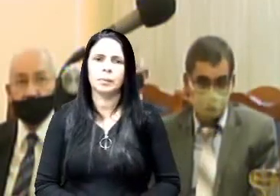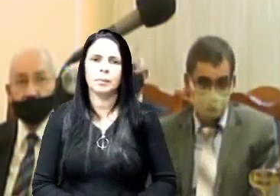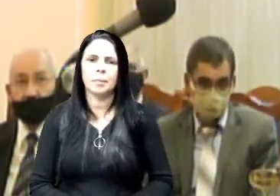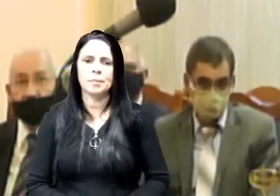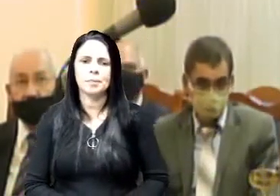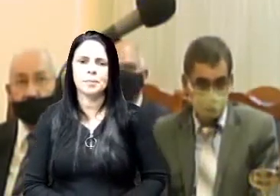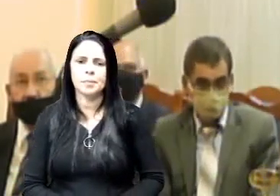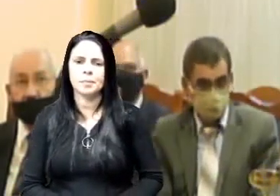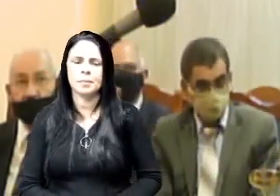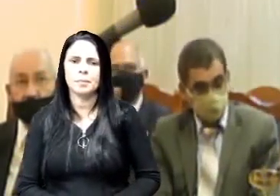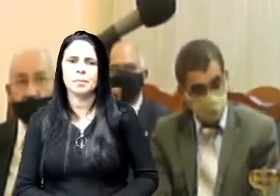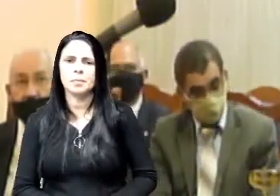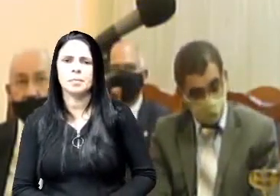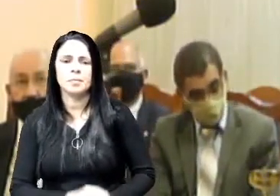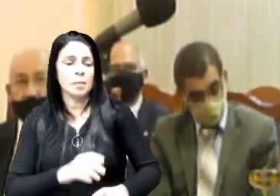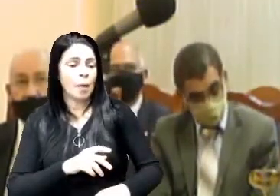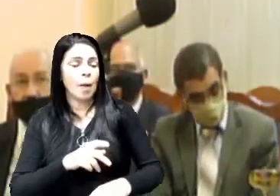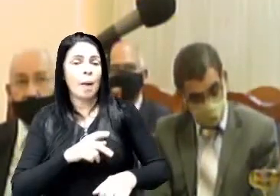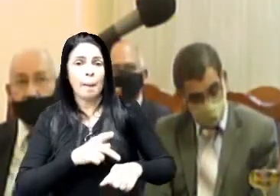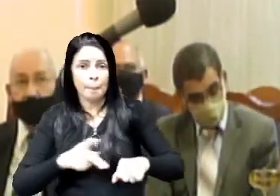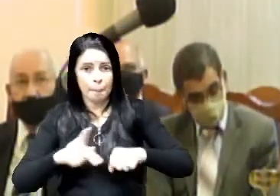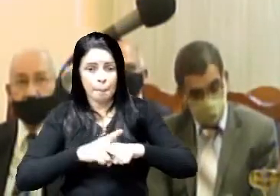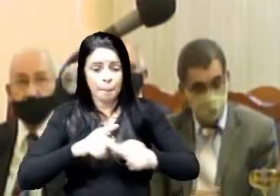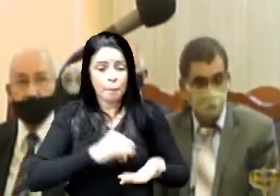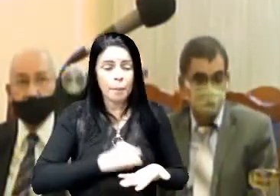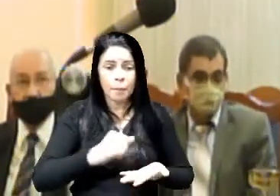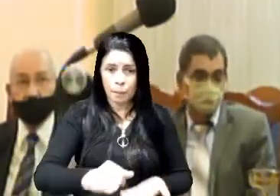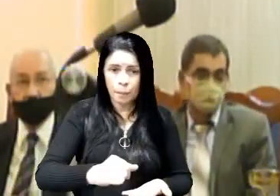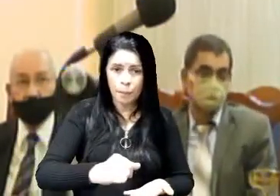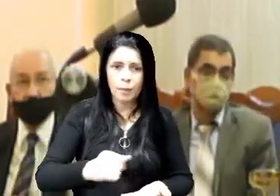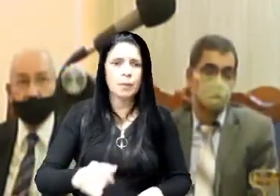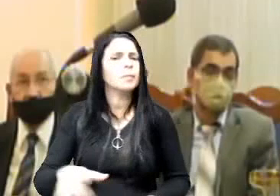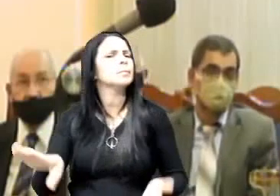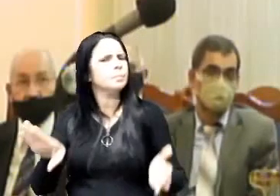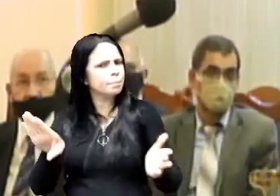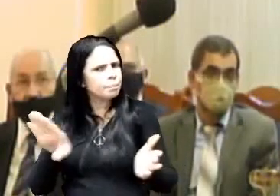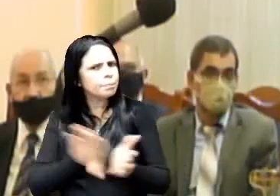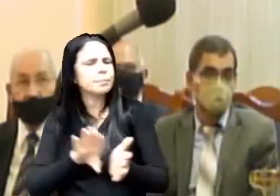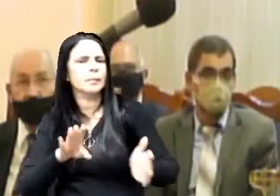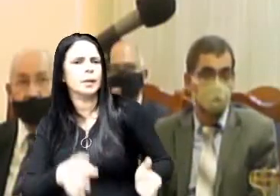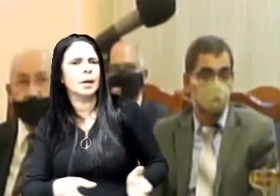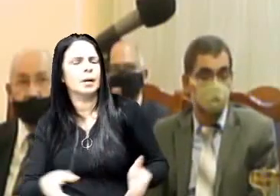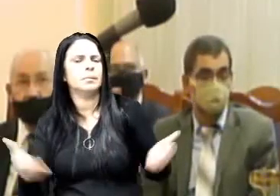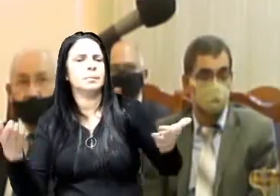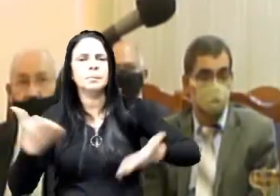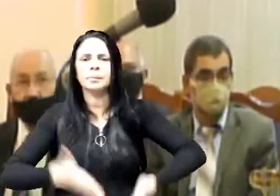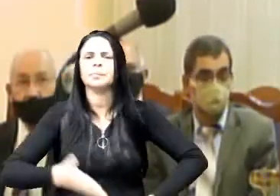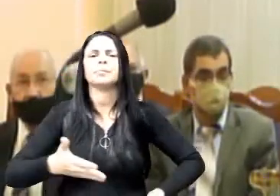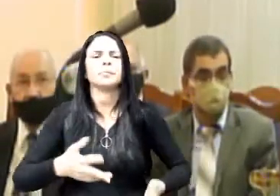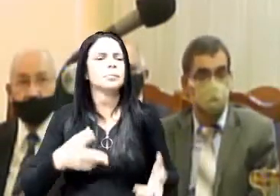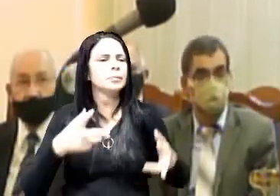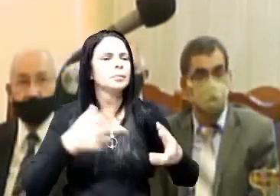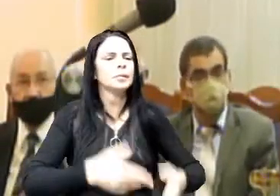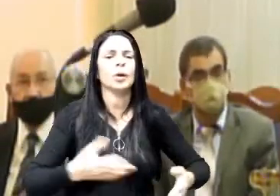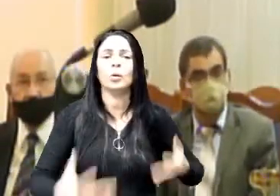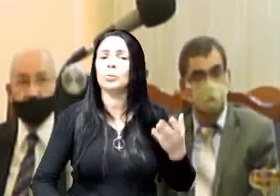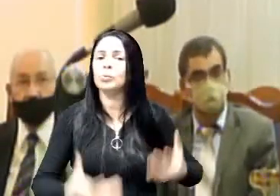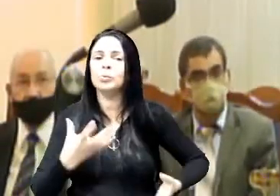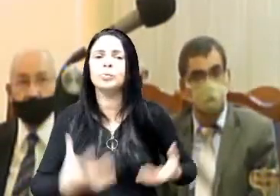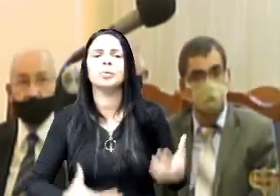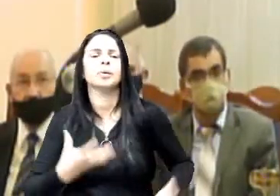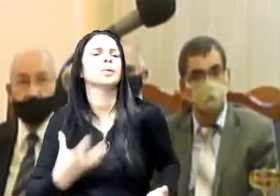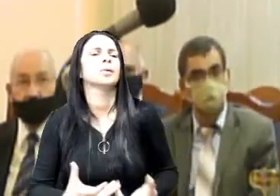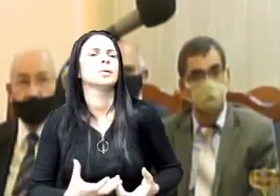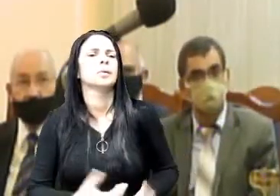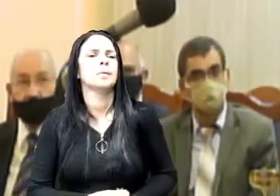que vai vir prova como fogo da fornalha. E para que é o fogo da fornalha, irmão? É o cadinho onde o metal